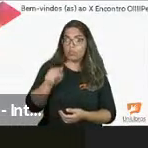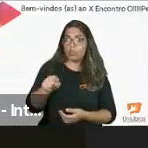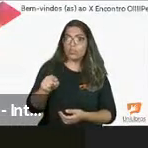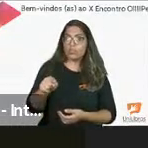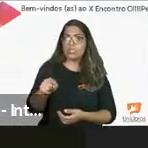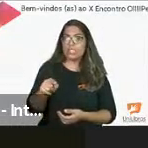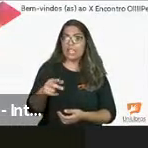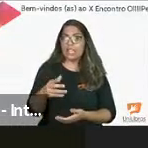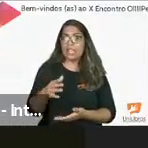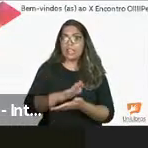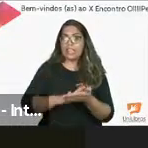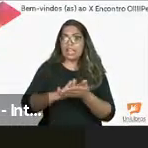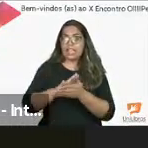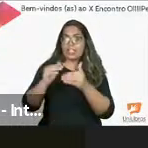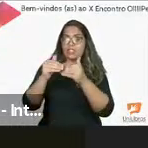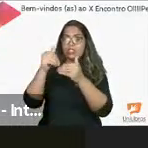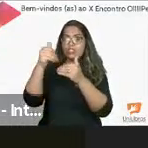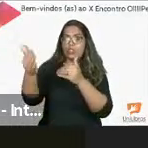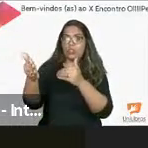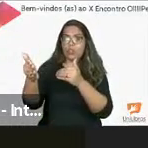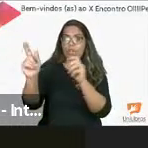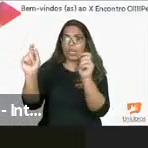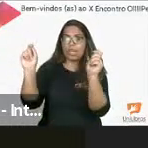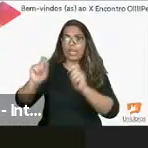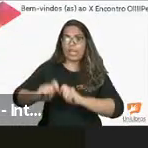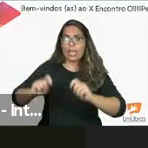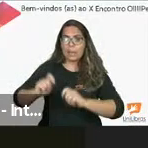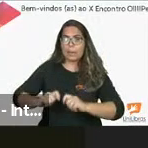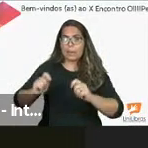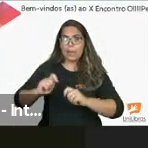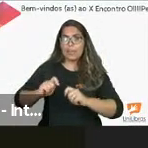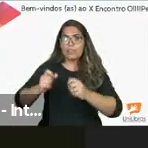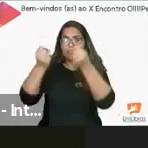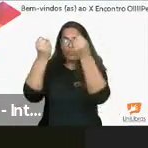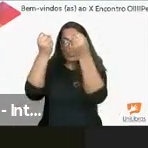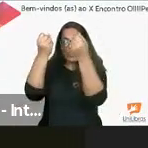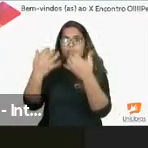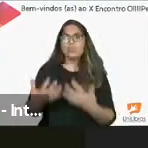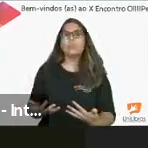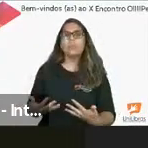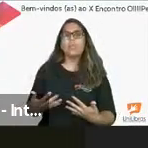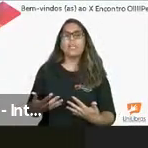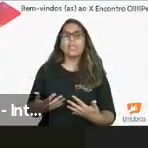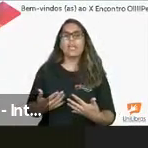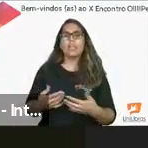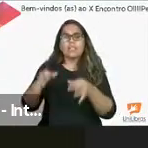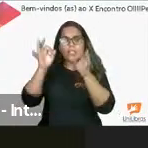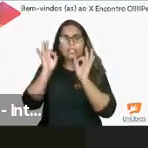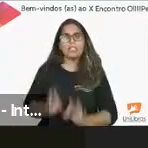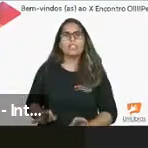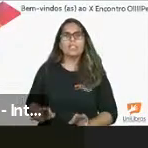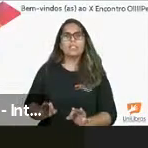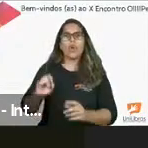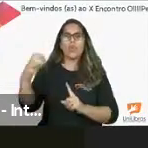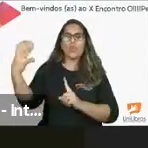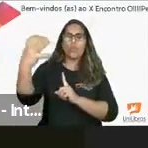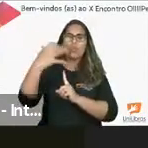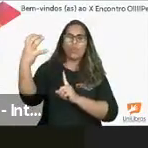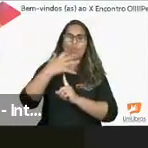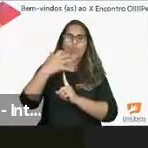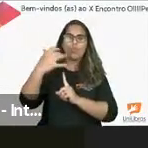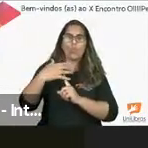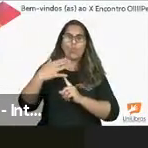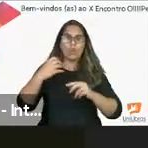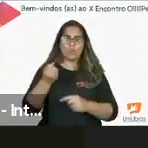Nada de fora é capaz de especificar, determinar ou instruir os seres